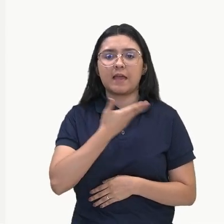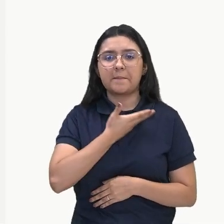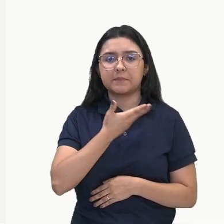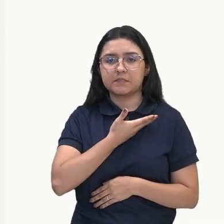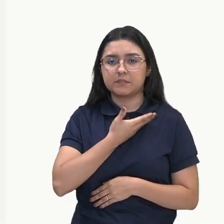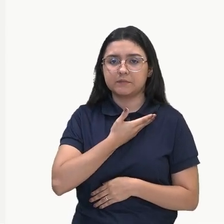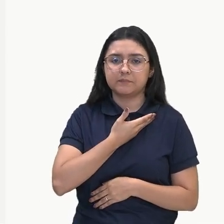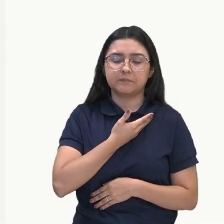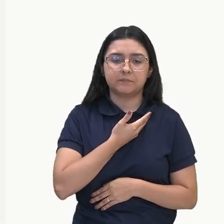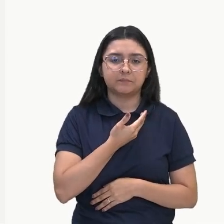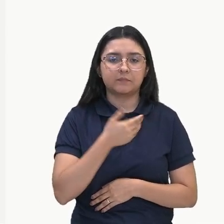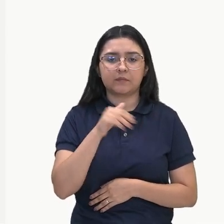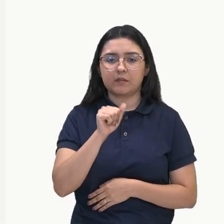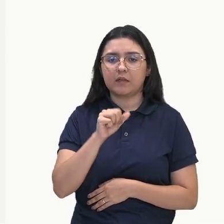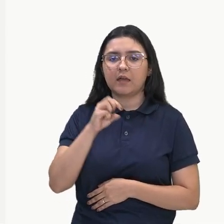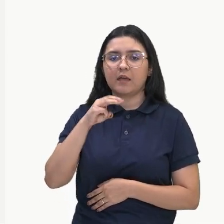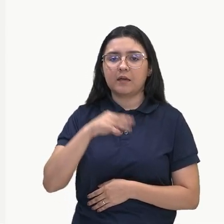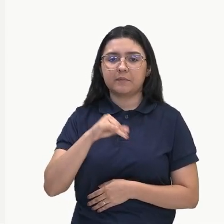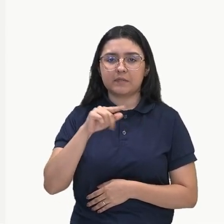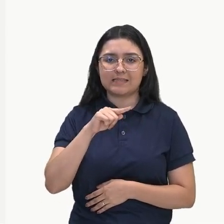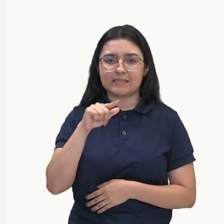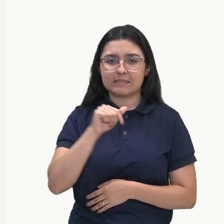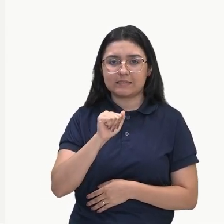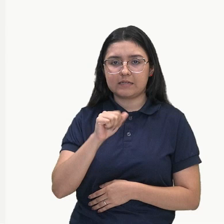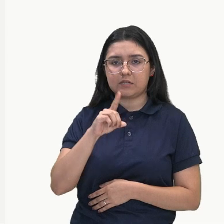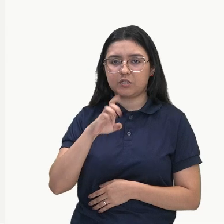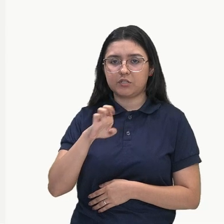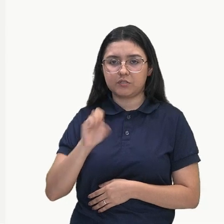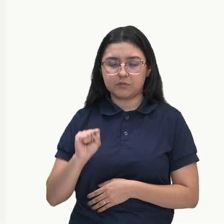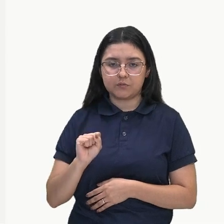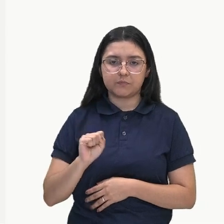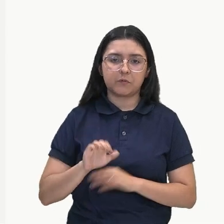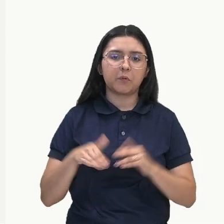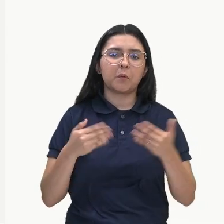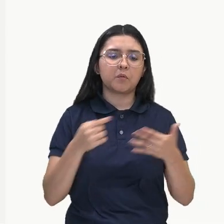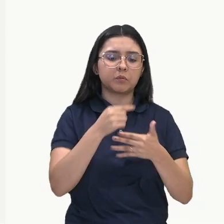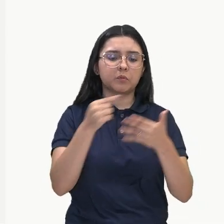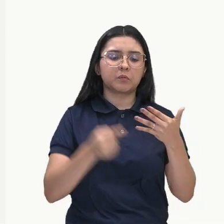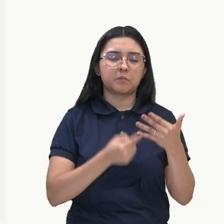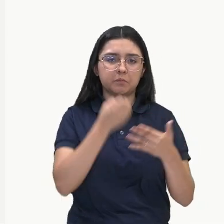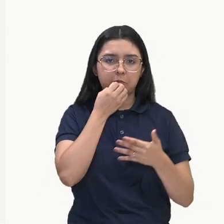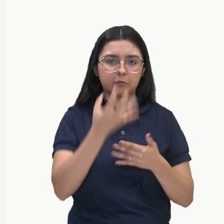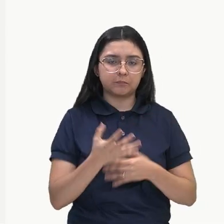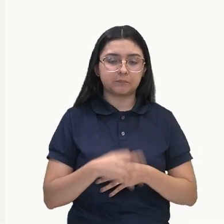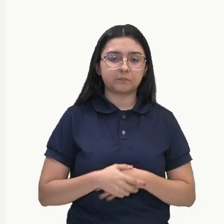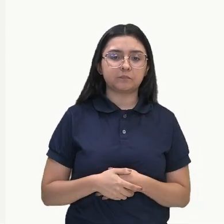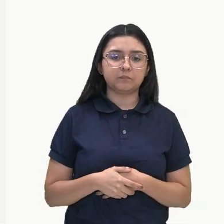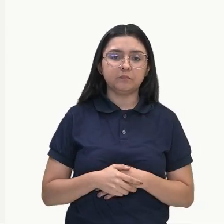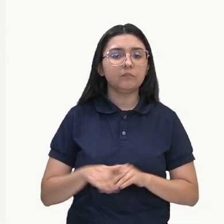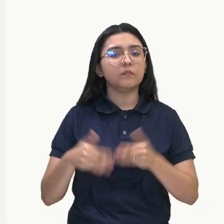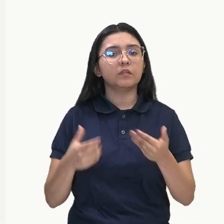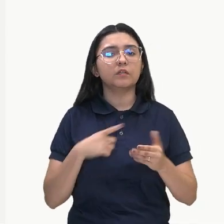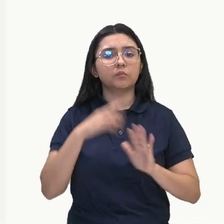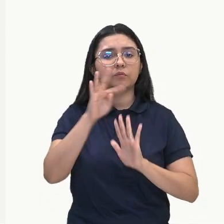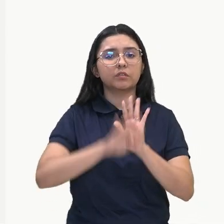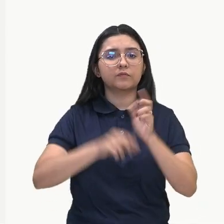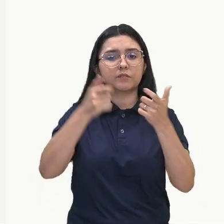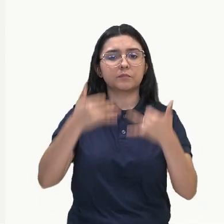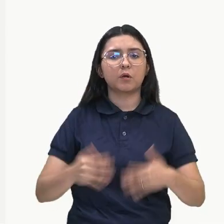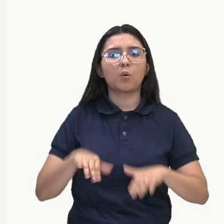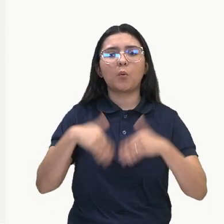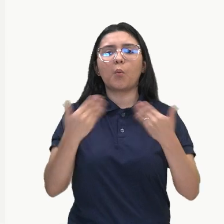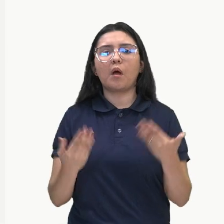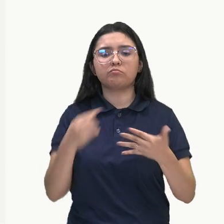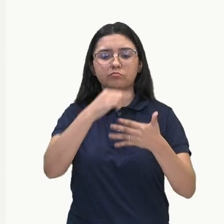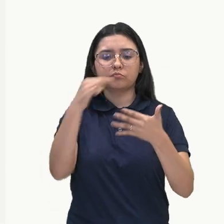Amizades. Quais são esses benefícios? Então, o que a gente vai esperar desse texto? Que ele explique quais são esses